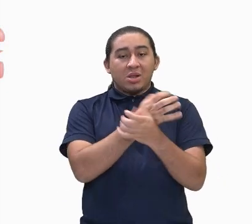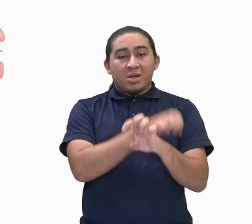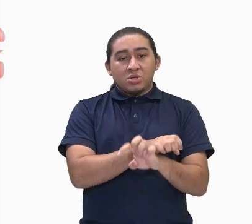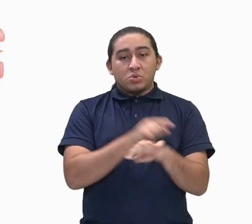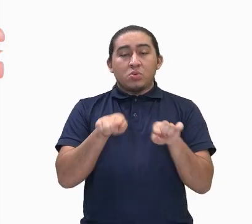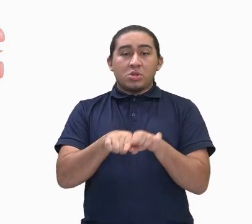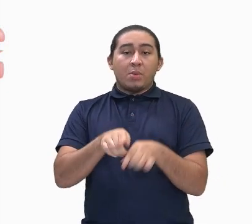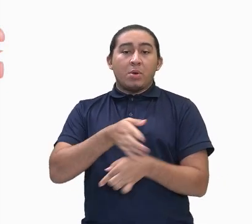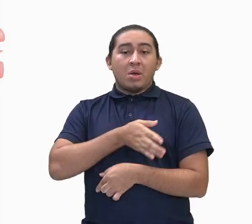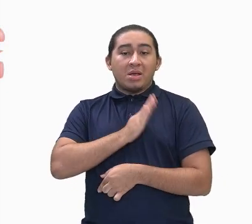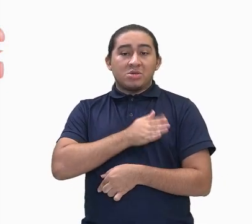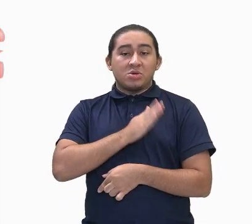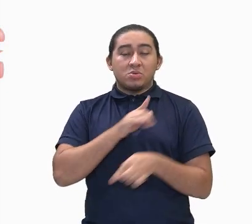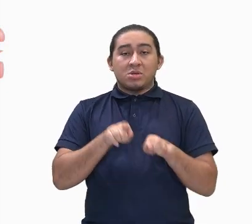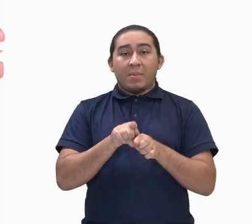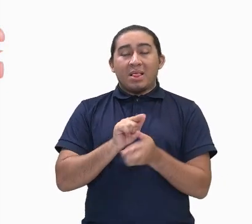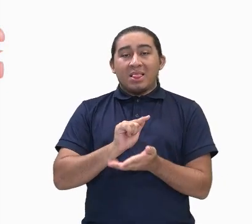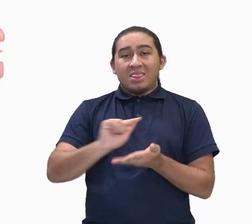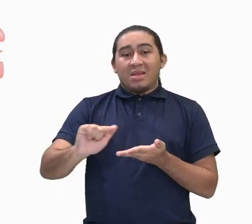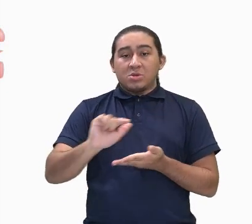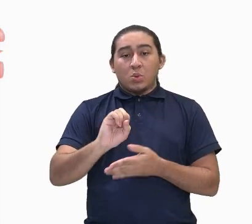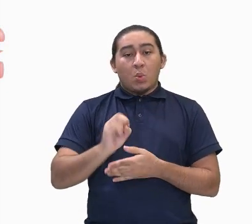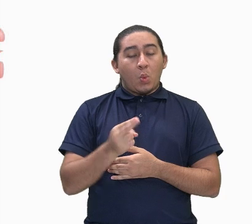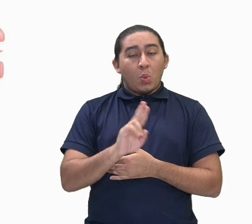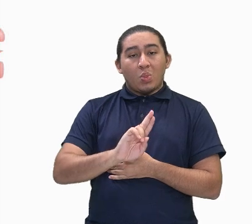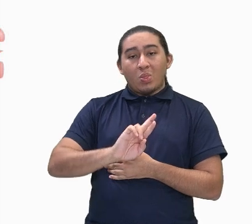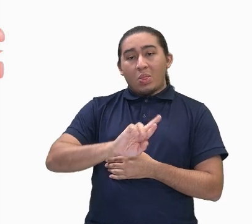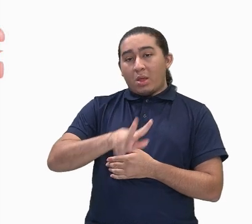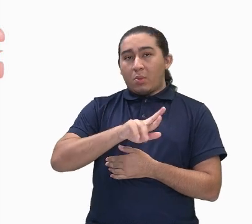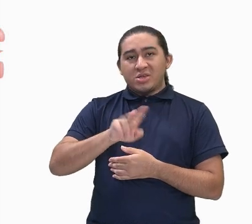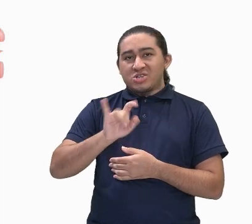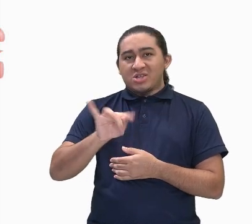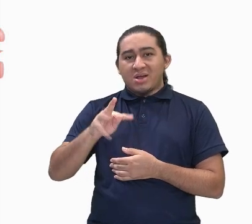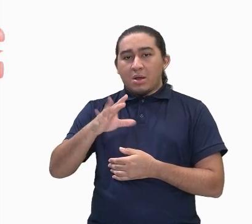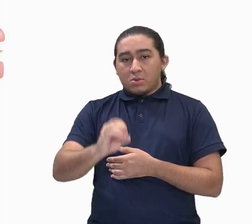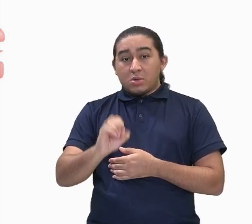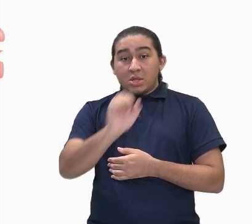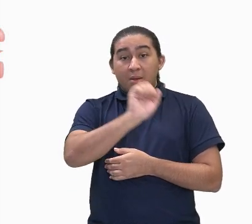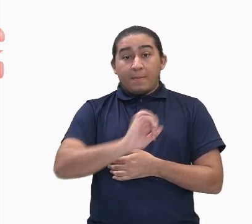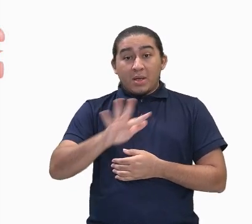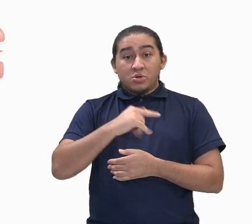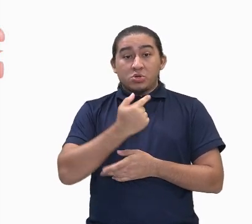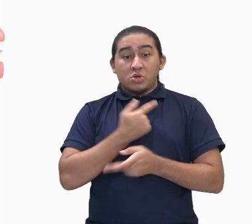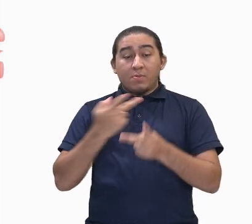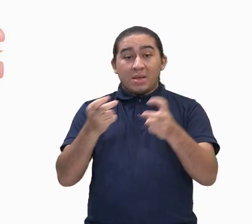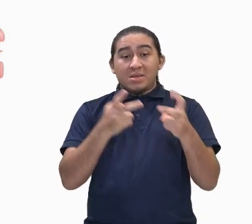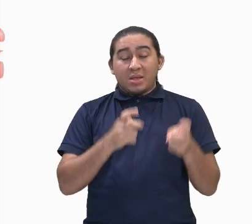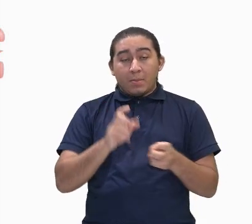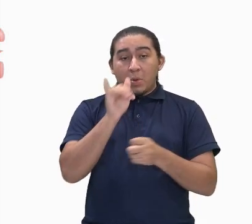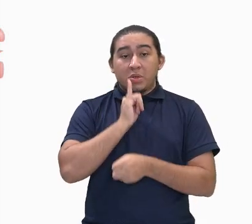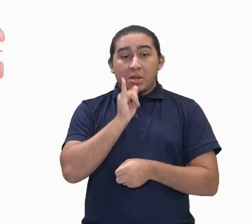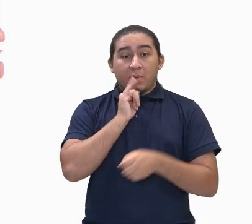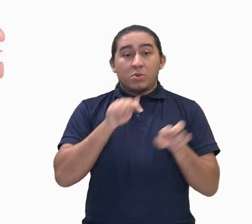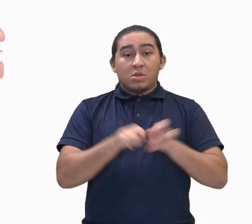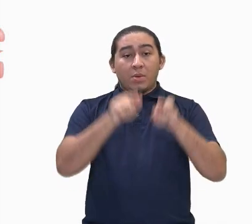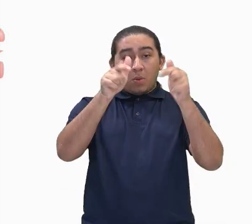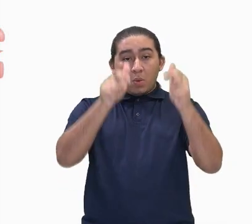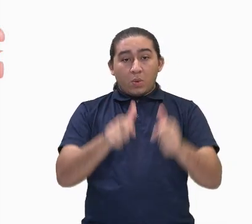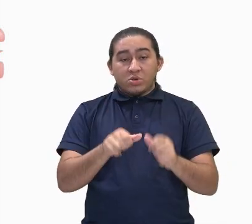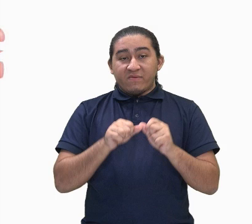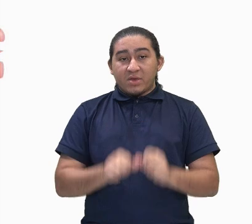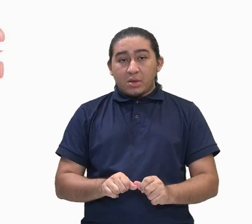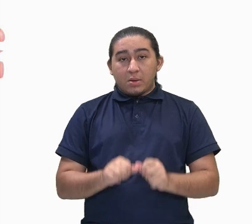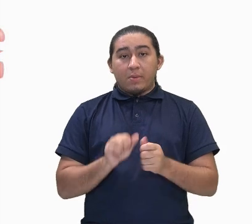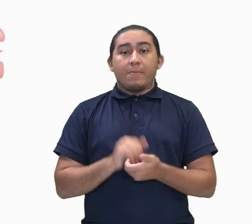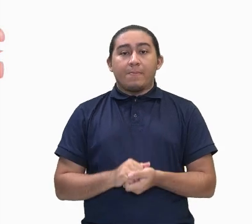cardíaco, liso ou não estriado. E aí na imagem a gente consegue observar o exemplo de cada um e a sua localização, mas a gente vai